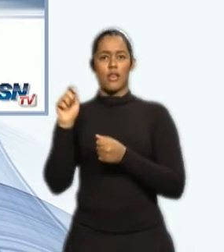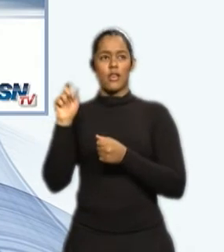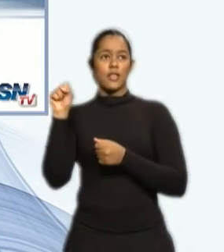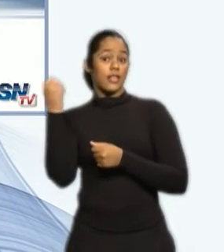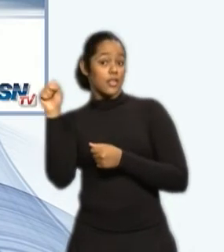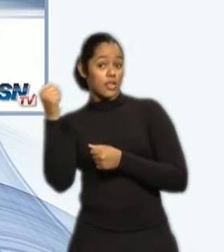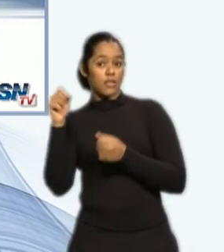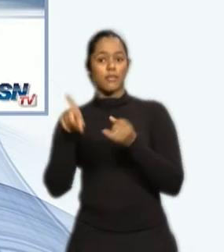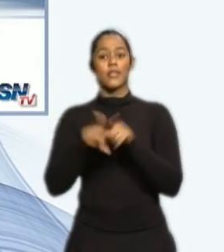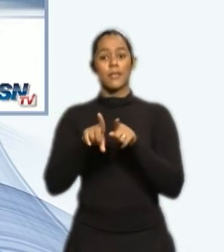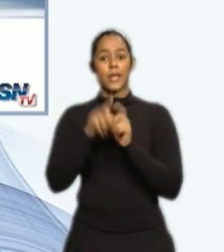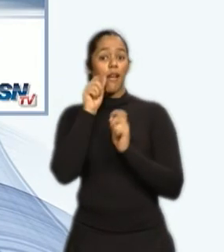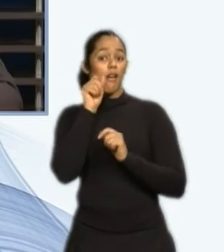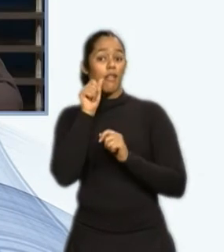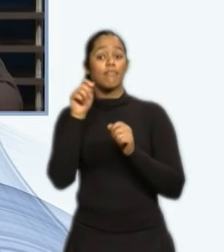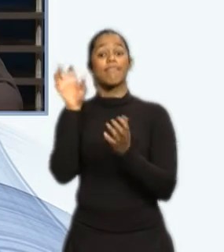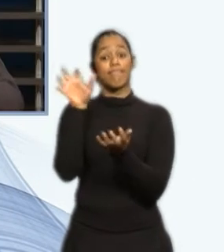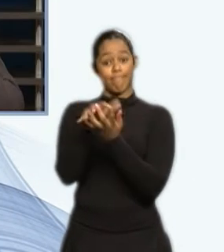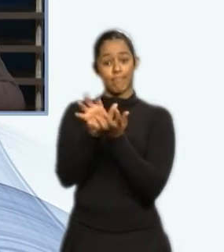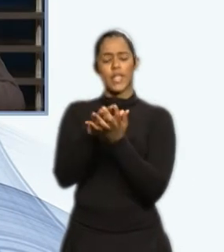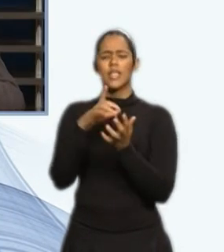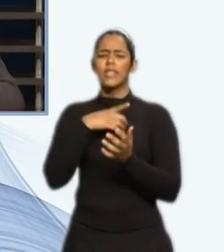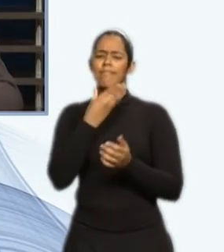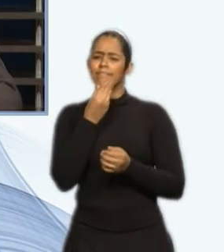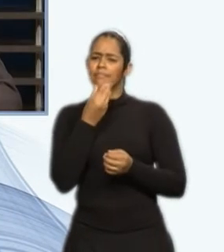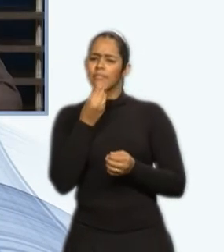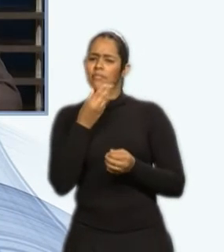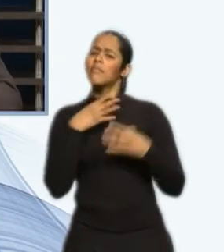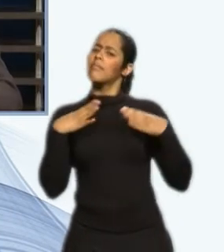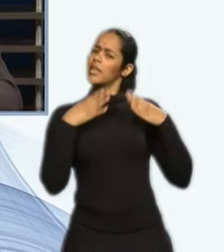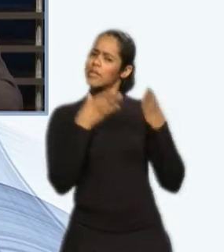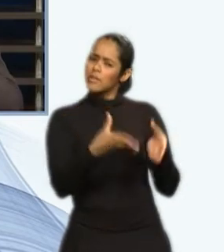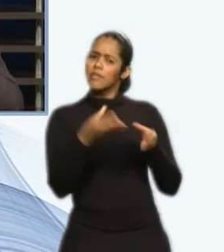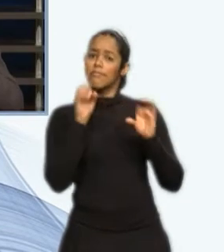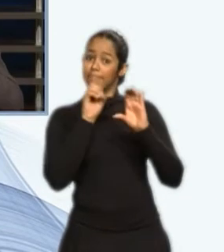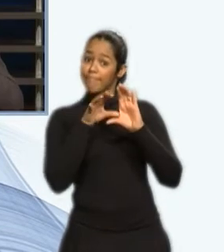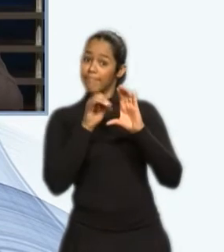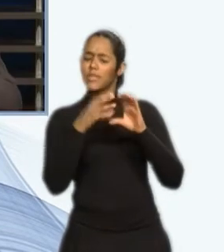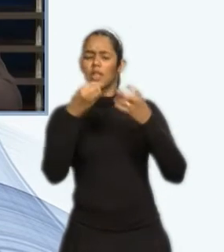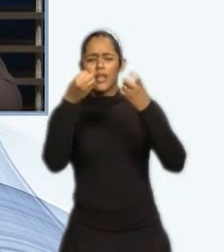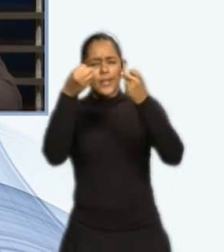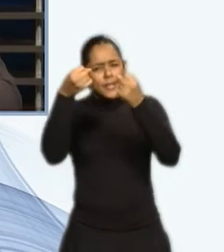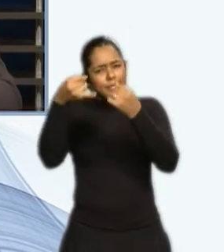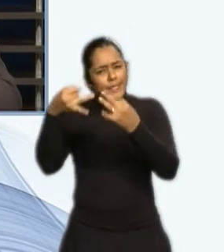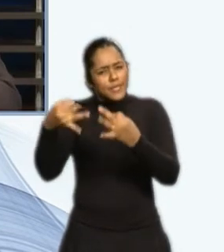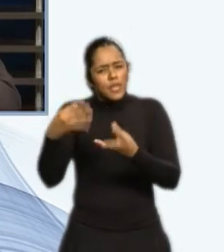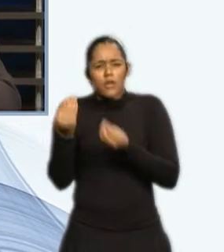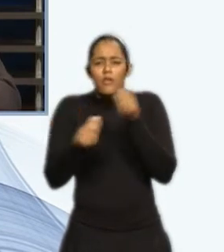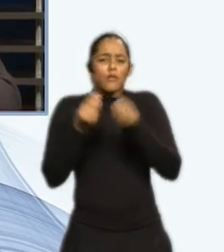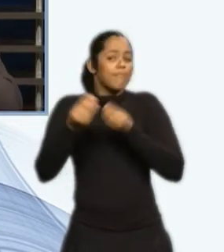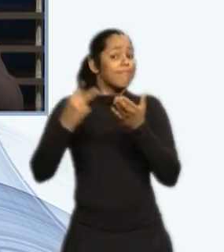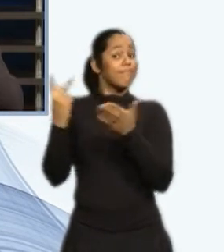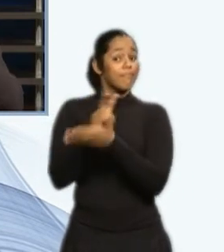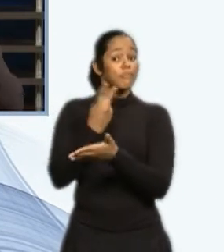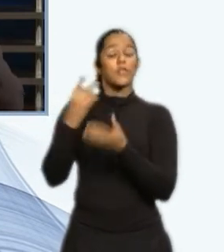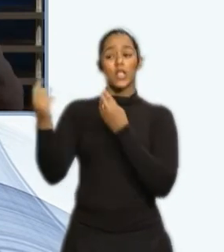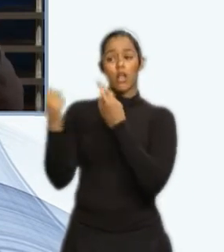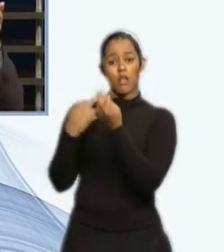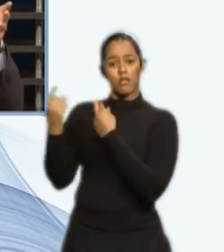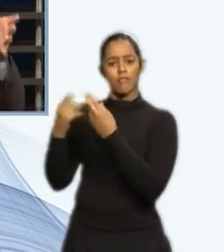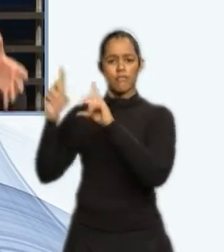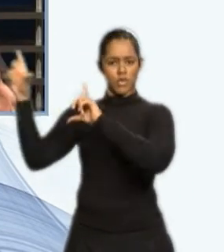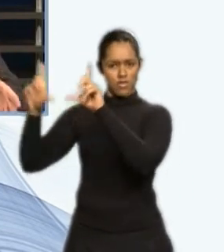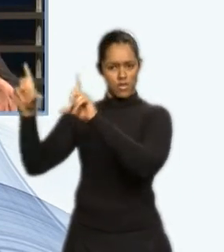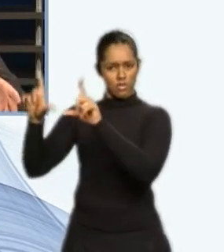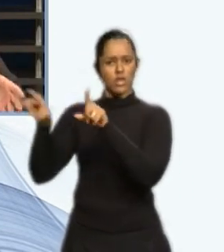de Alagoas e Pernambuco. Participação inclusive do jornalista Evaristo Filho, da Globo Nordeste, que explicou como funciona a relação